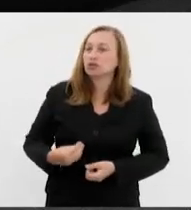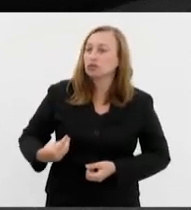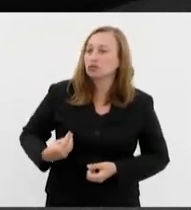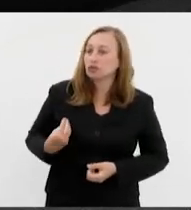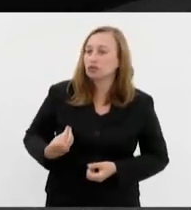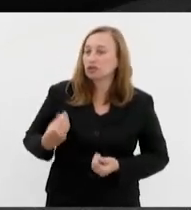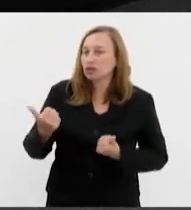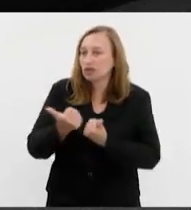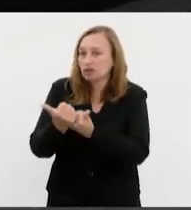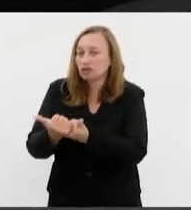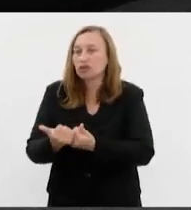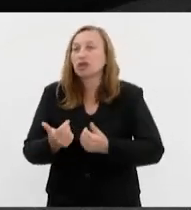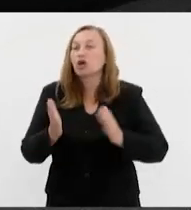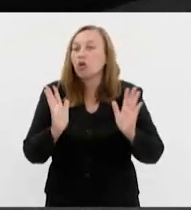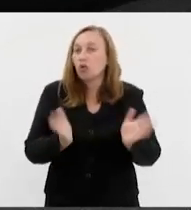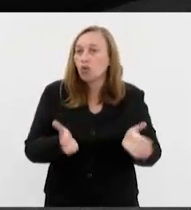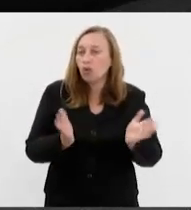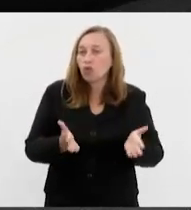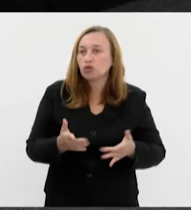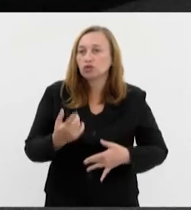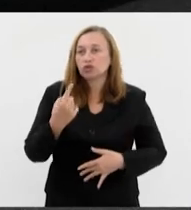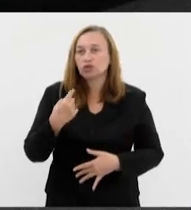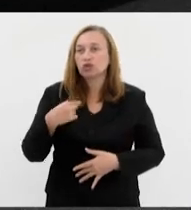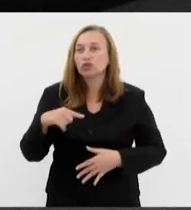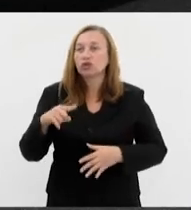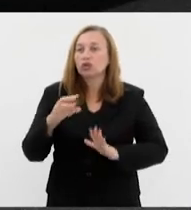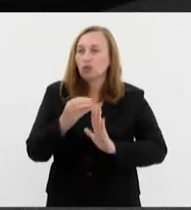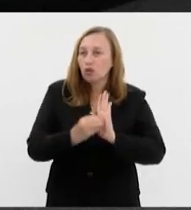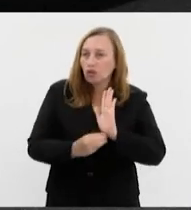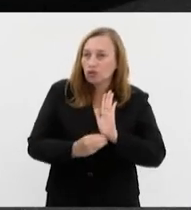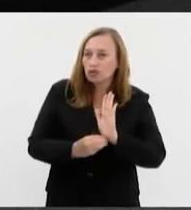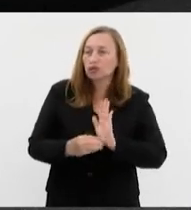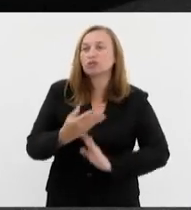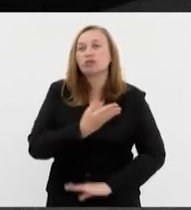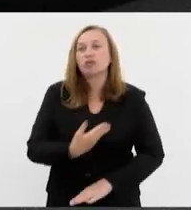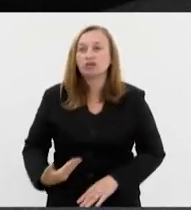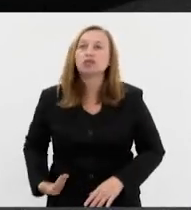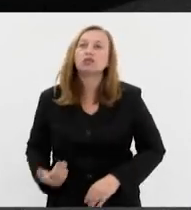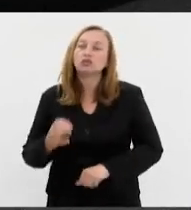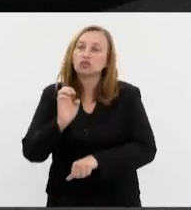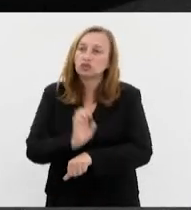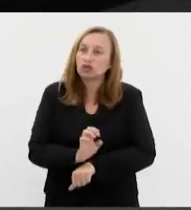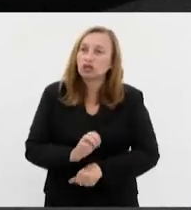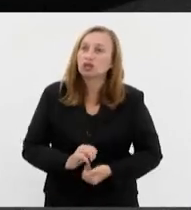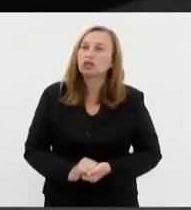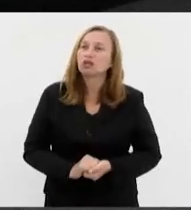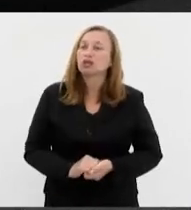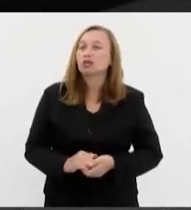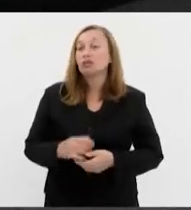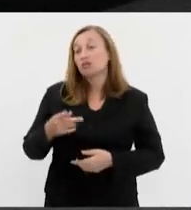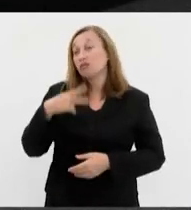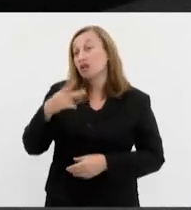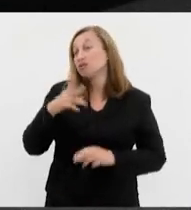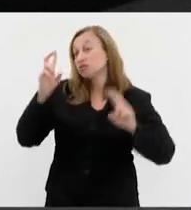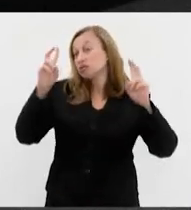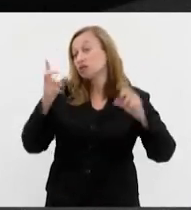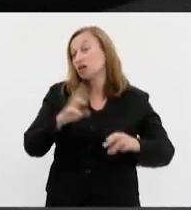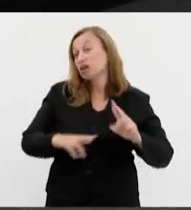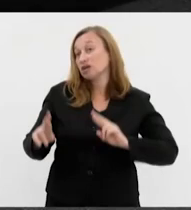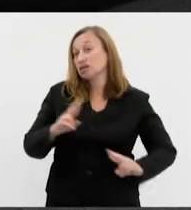por exemplo, eu entrei com um ofício para o governador do estado, questionando com relação ao